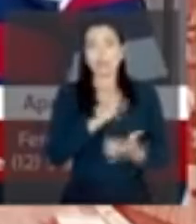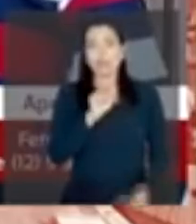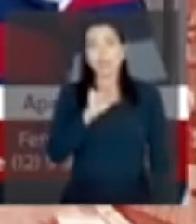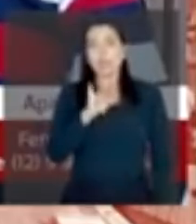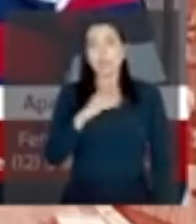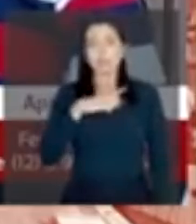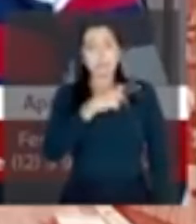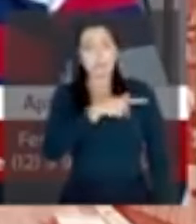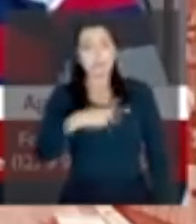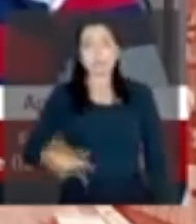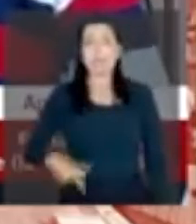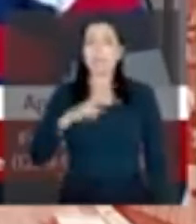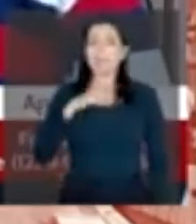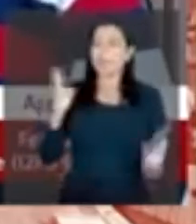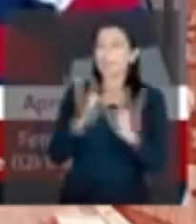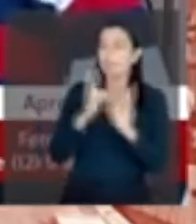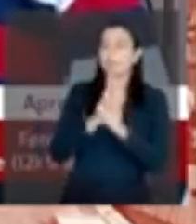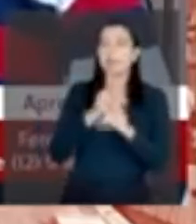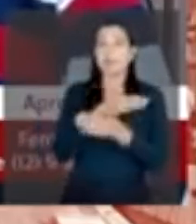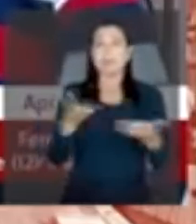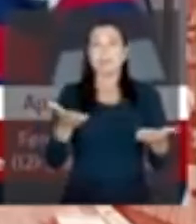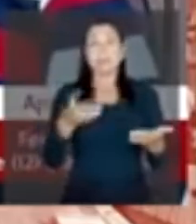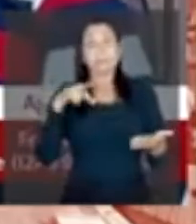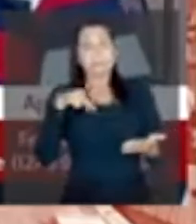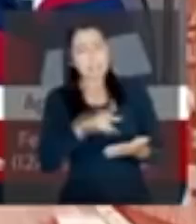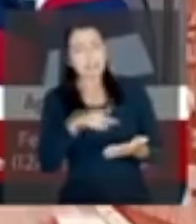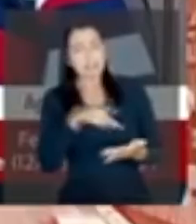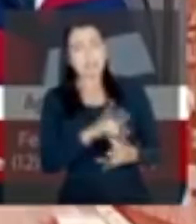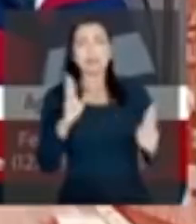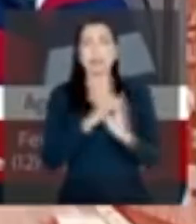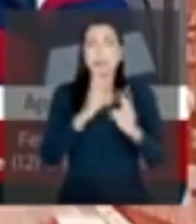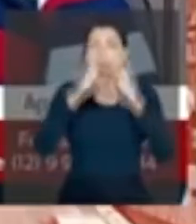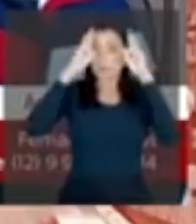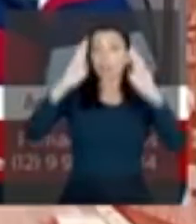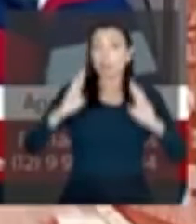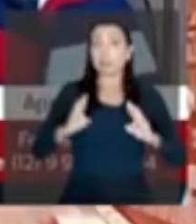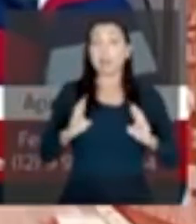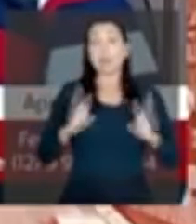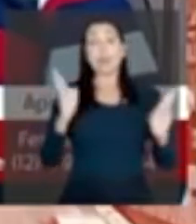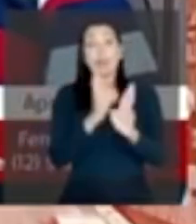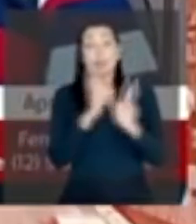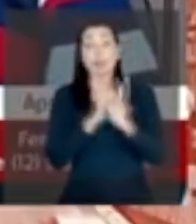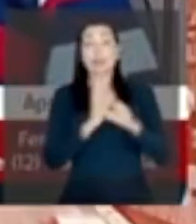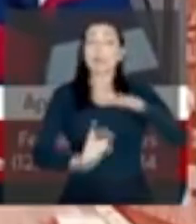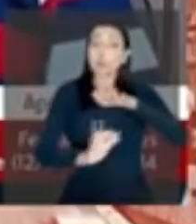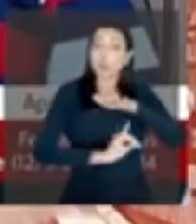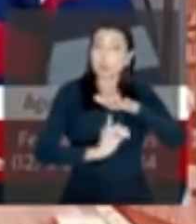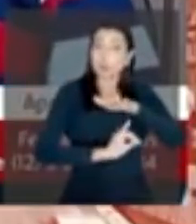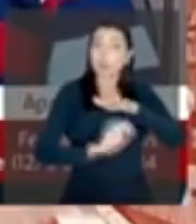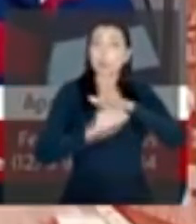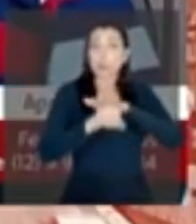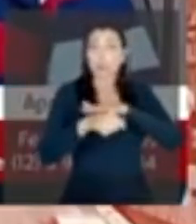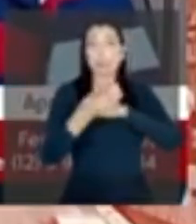Ô, Miro, você comentou, né, sobre essa coletiva que ele deu para a mídia independente. Qual vai ser o papel, inclusive, qual peso